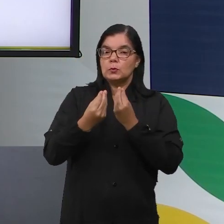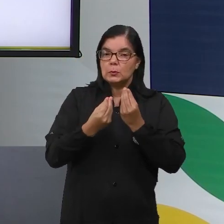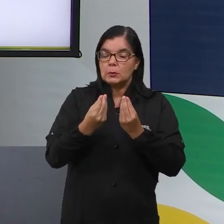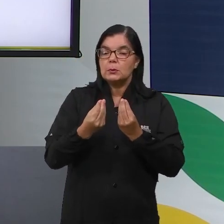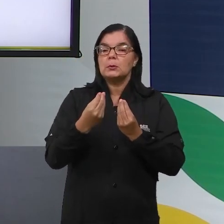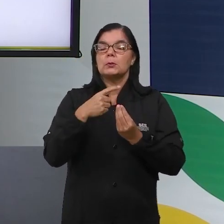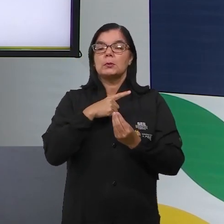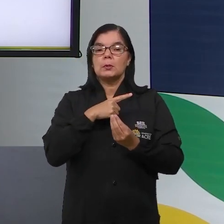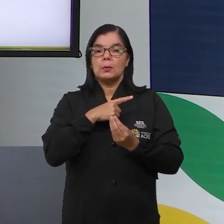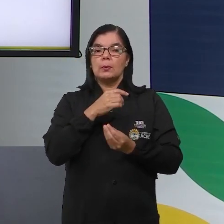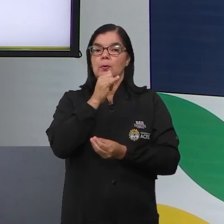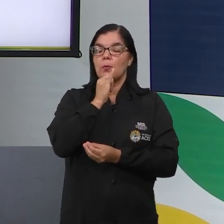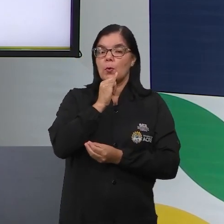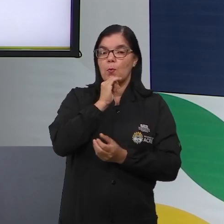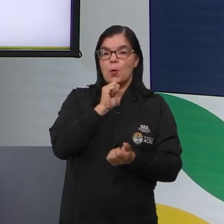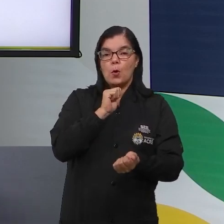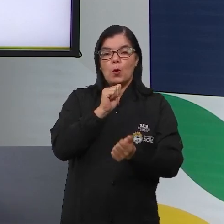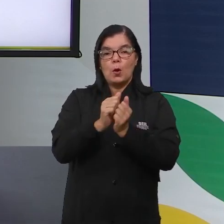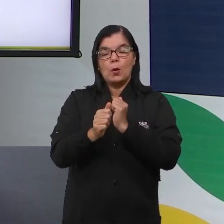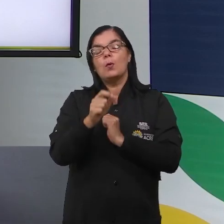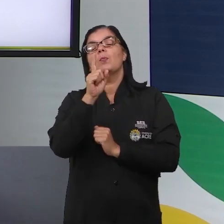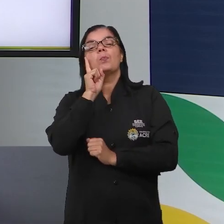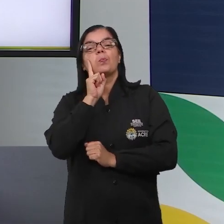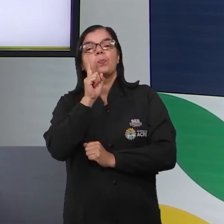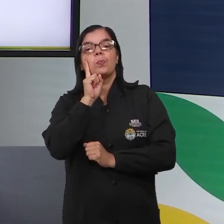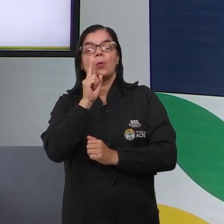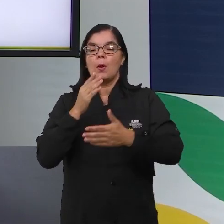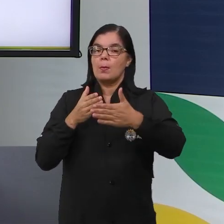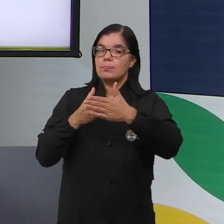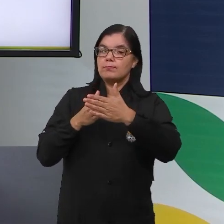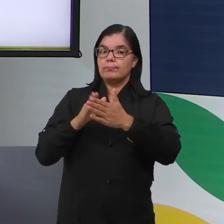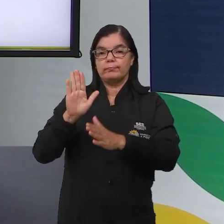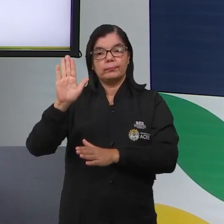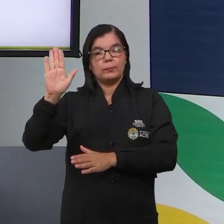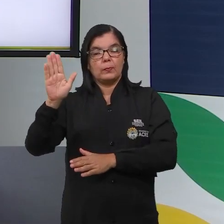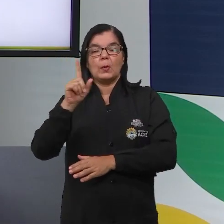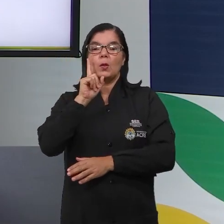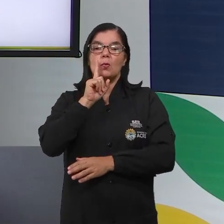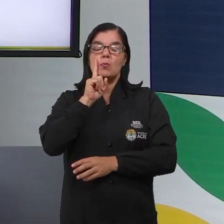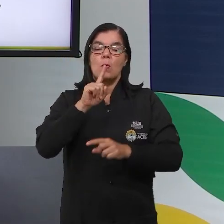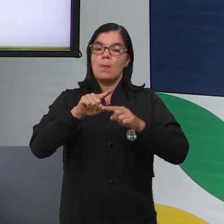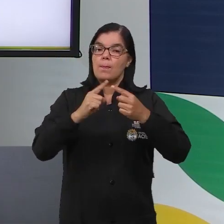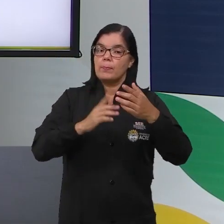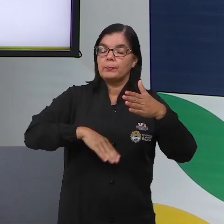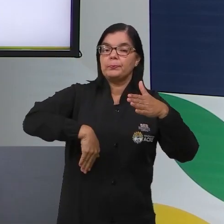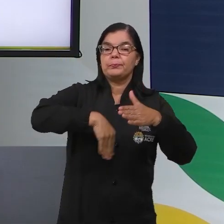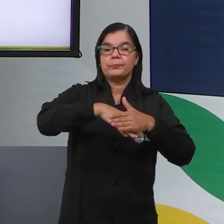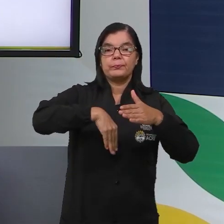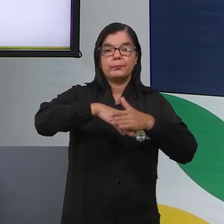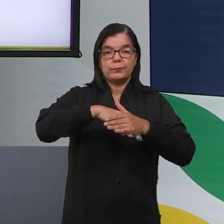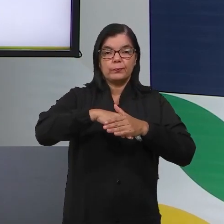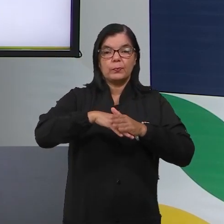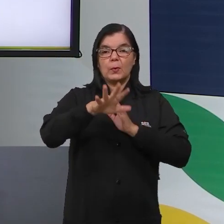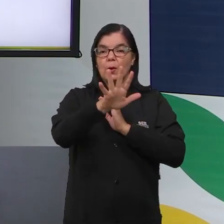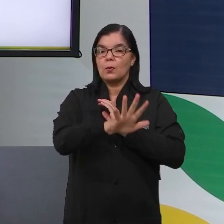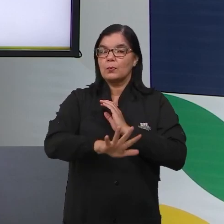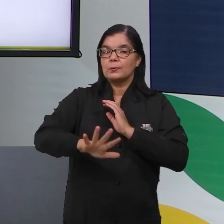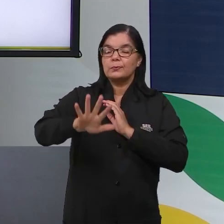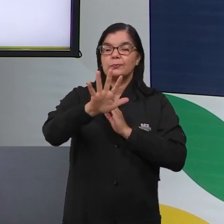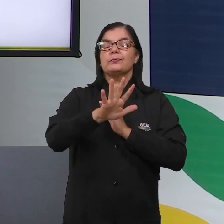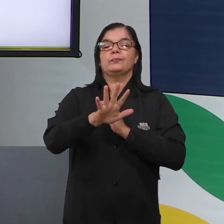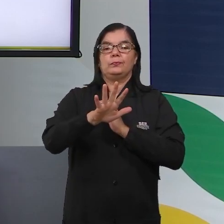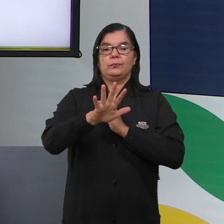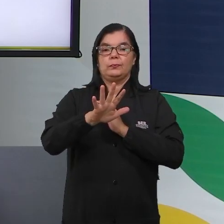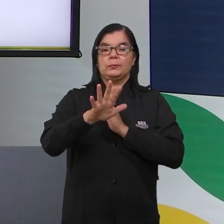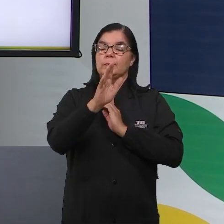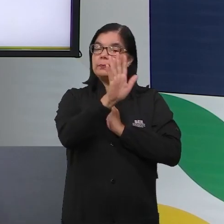esse que, por exemplo, o futebol americano delimita americano, mas o futebol universal. E